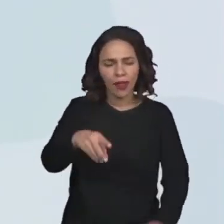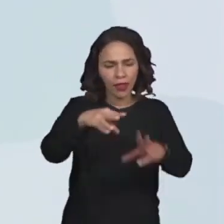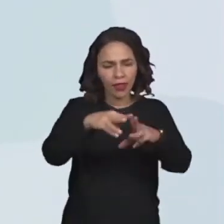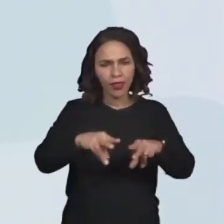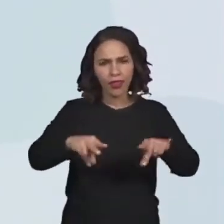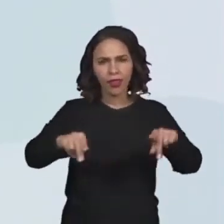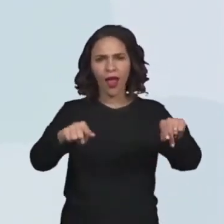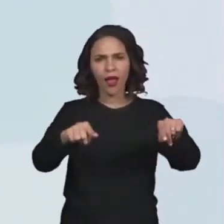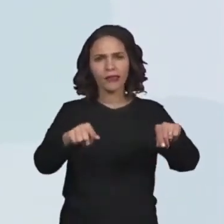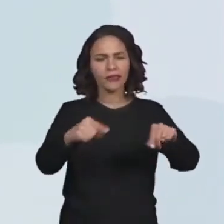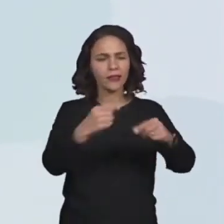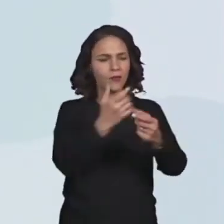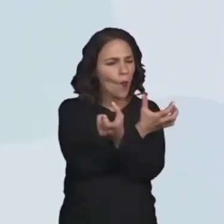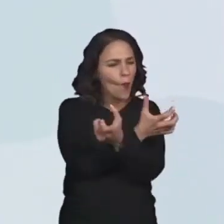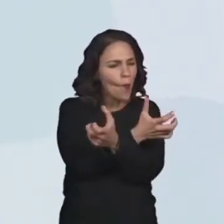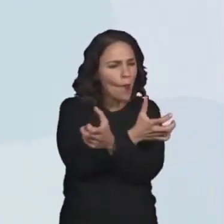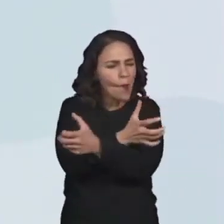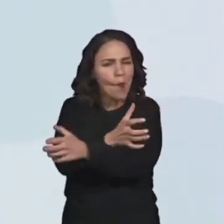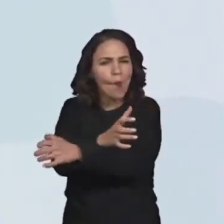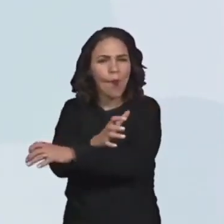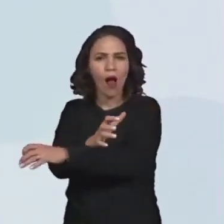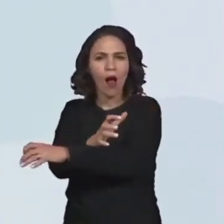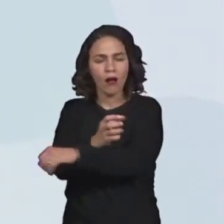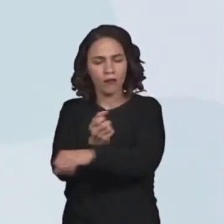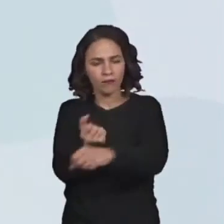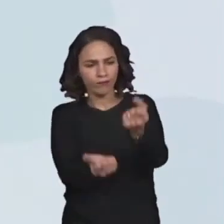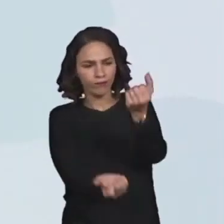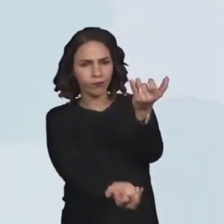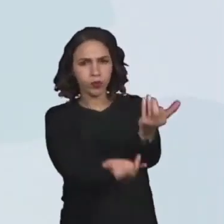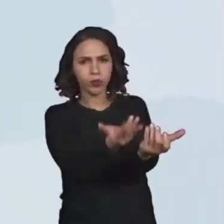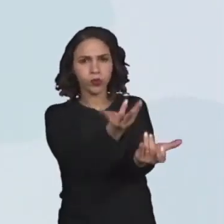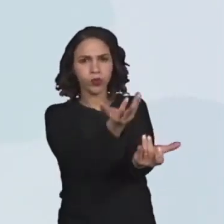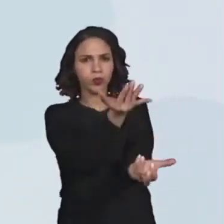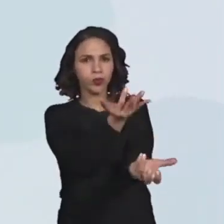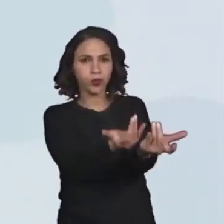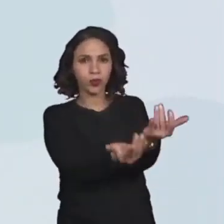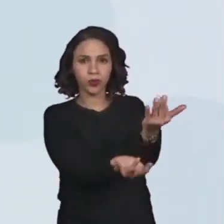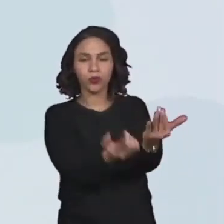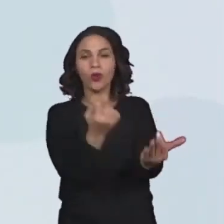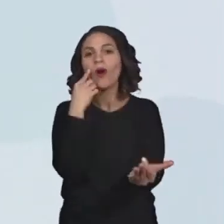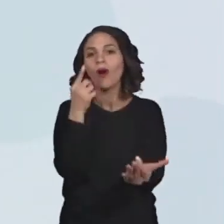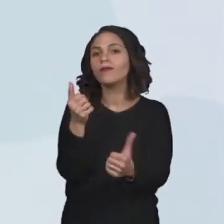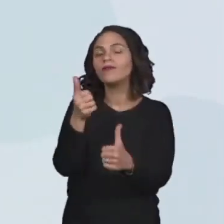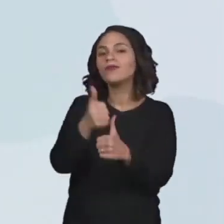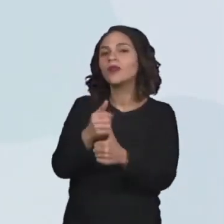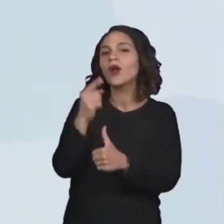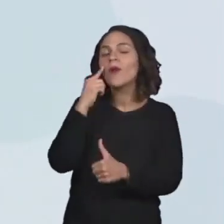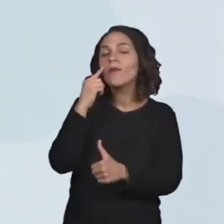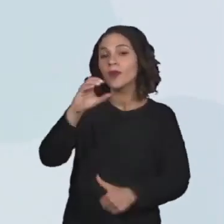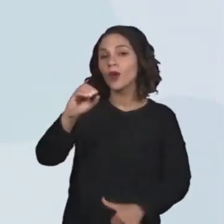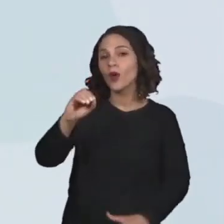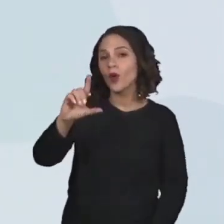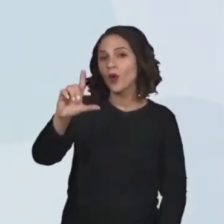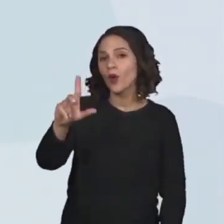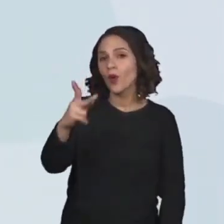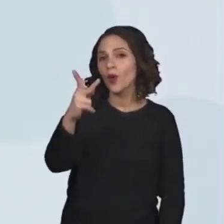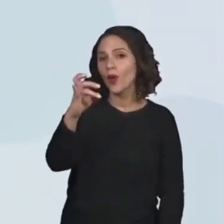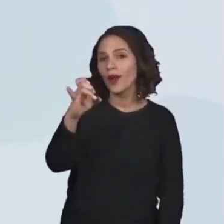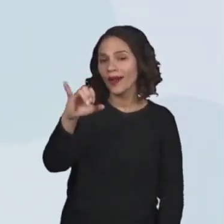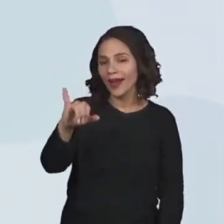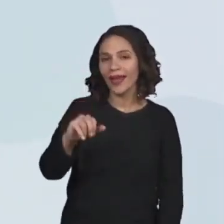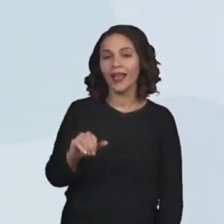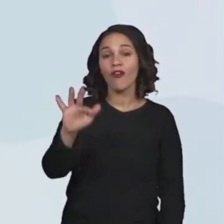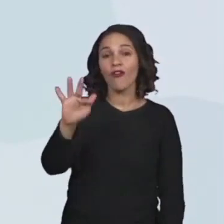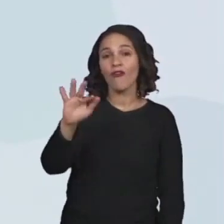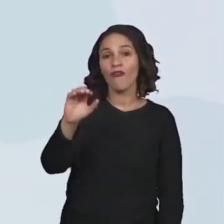LH. A terra ardendo com a fogueira, percebam aí. E a fogueira também tem o I.